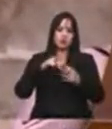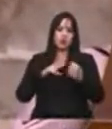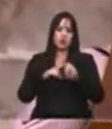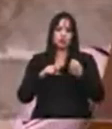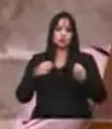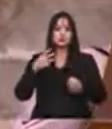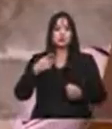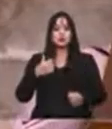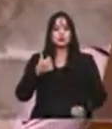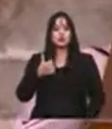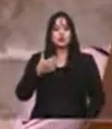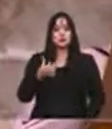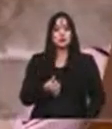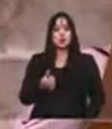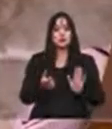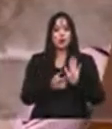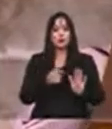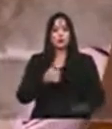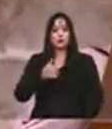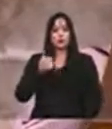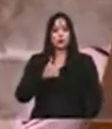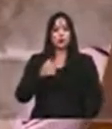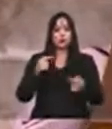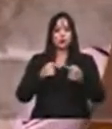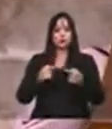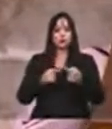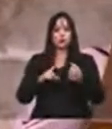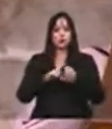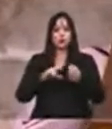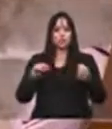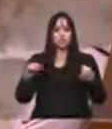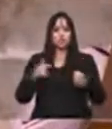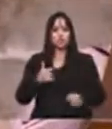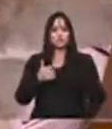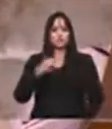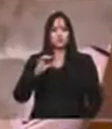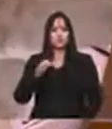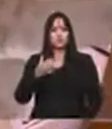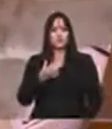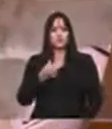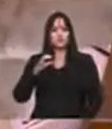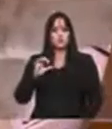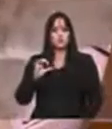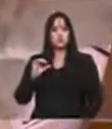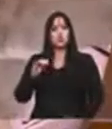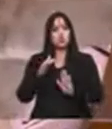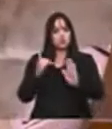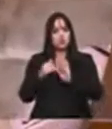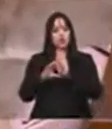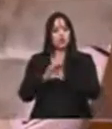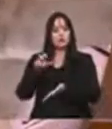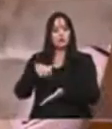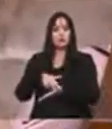artigos 317, parágrafo 1º, combinado com os artigos 29 e 69, todos do Código